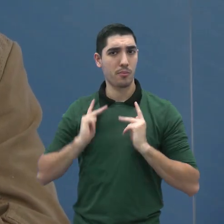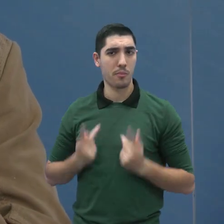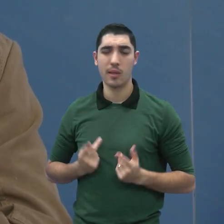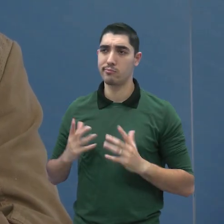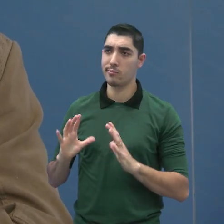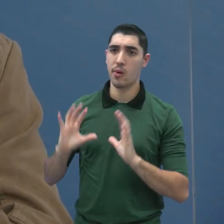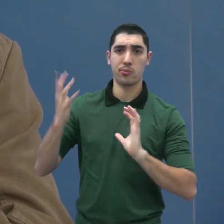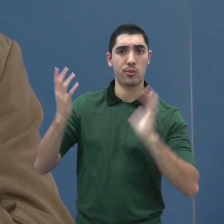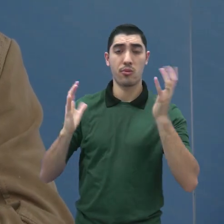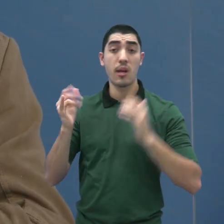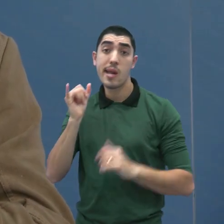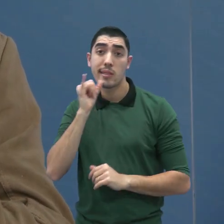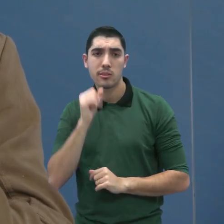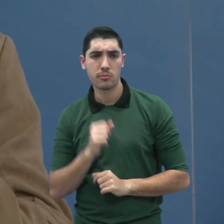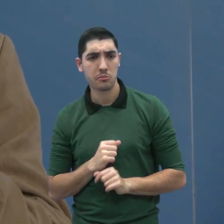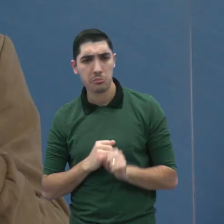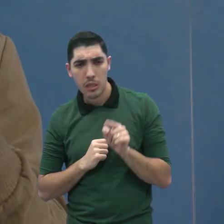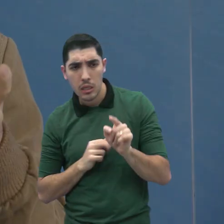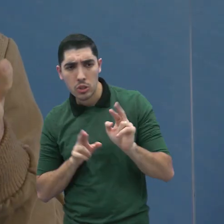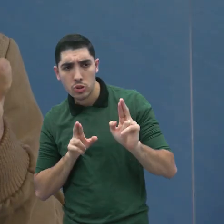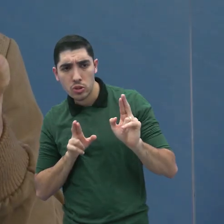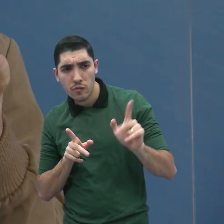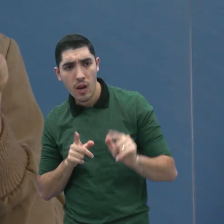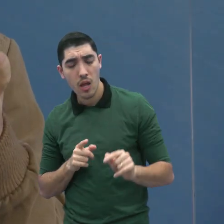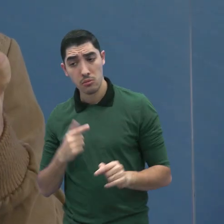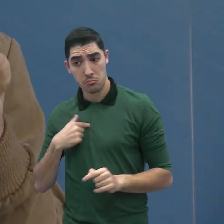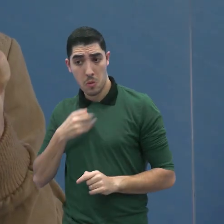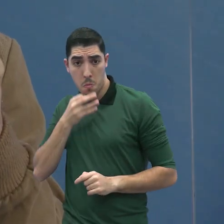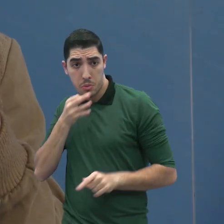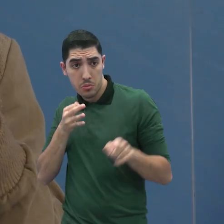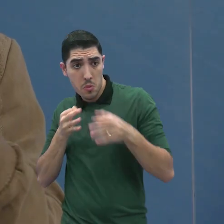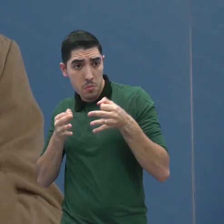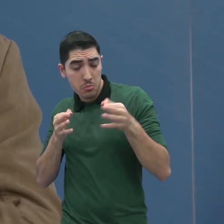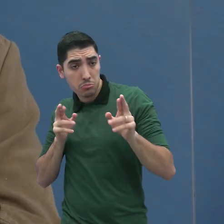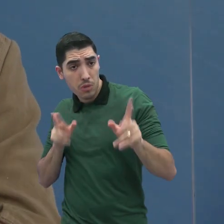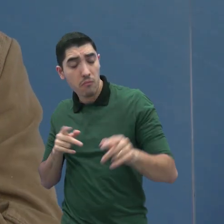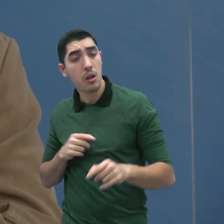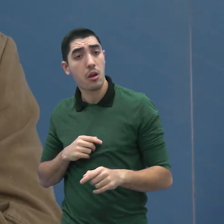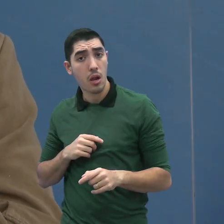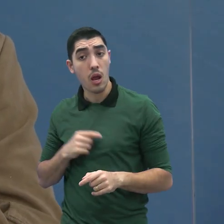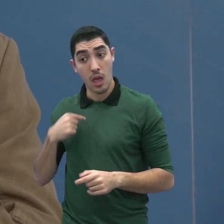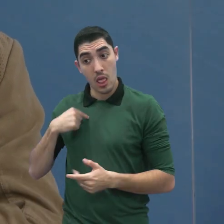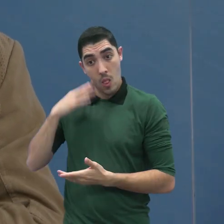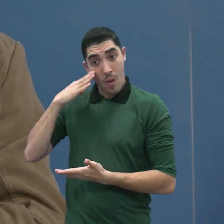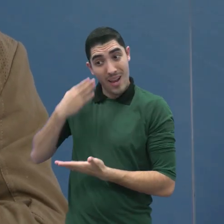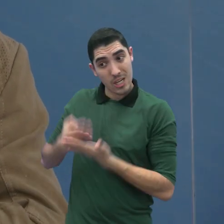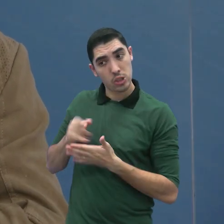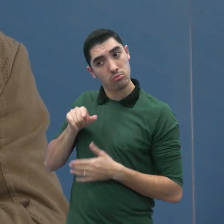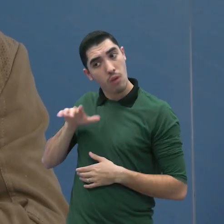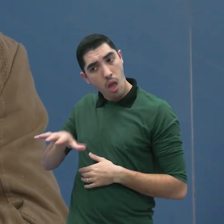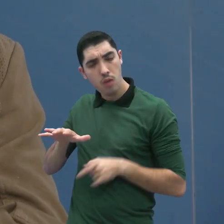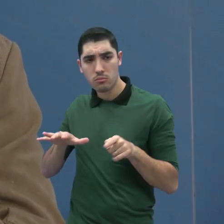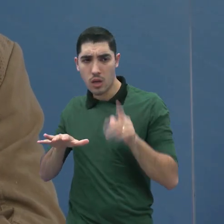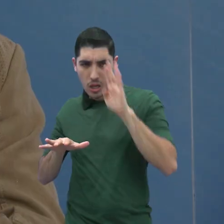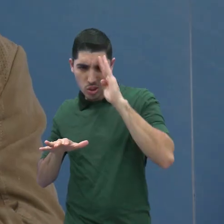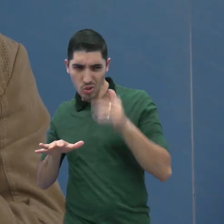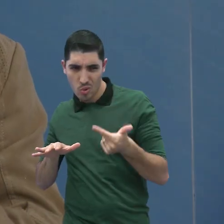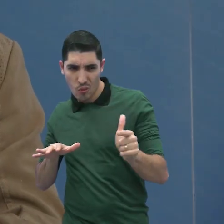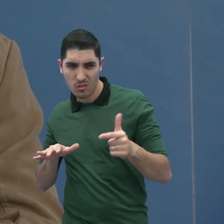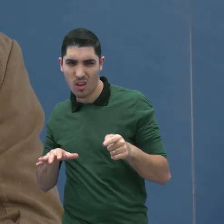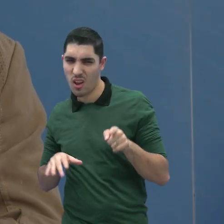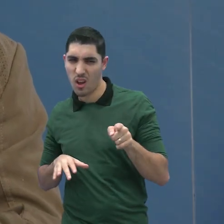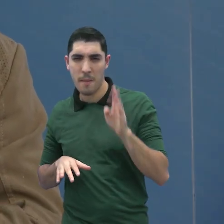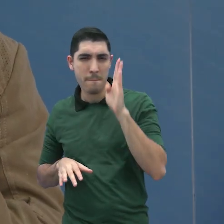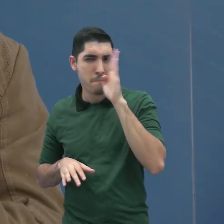vem que é diferente ao que ela acredita, ela já já descriminaliza, fala que é um mal, fala que